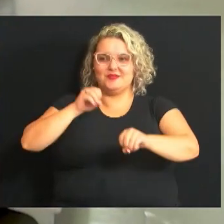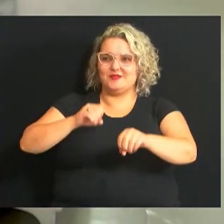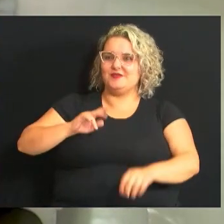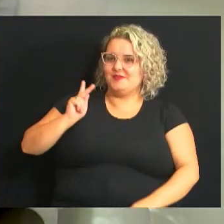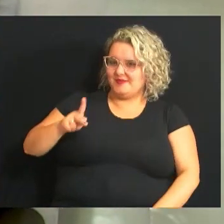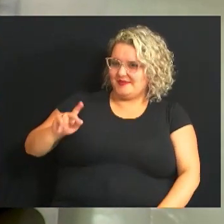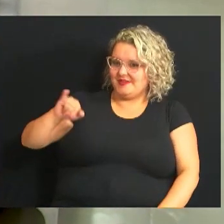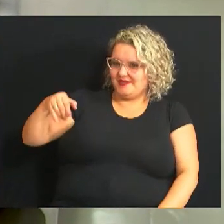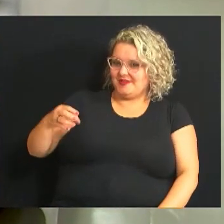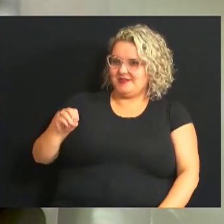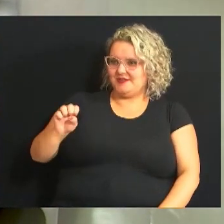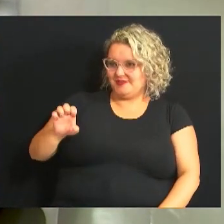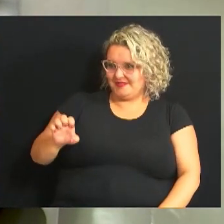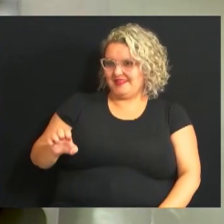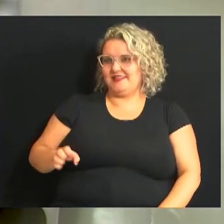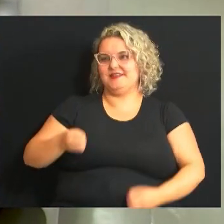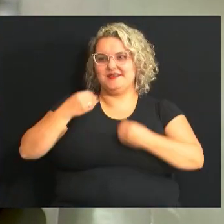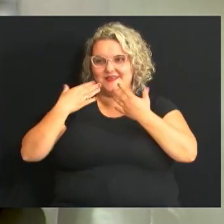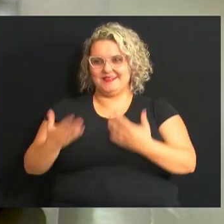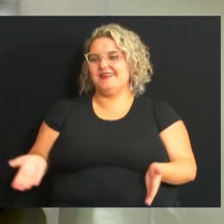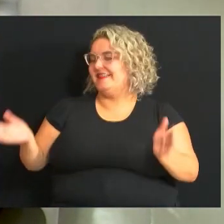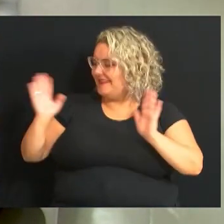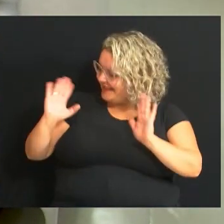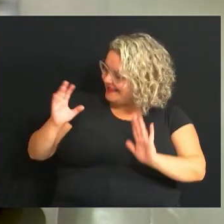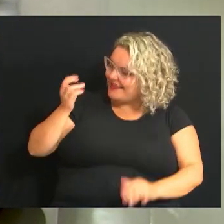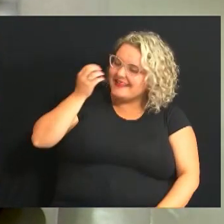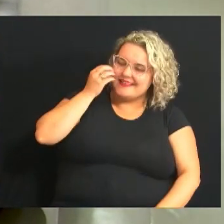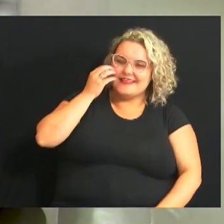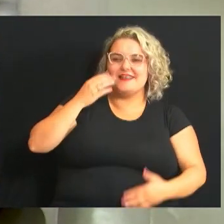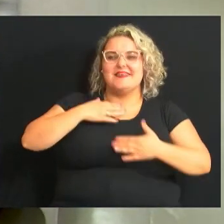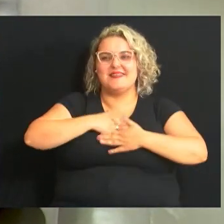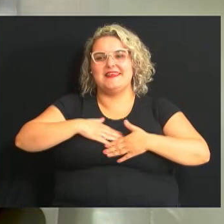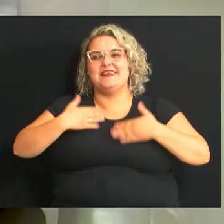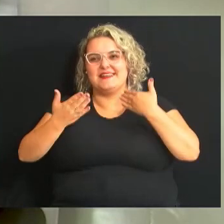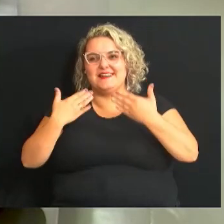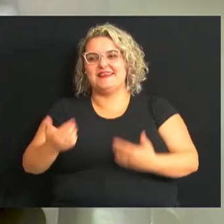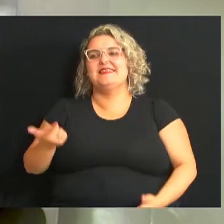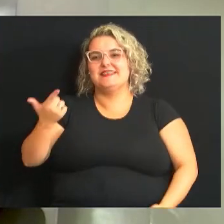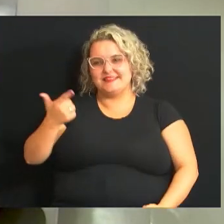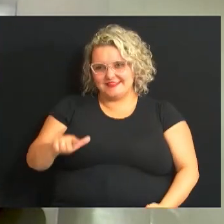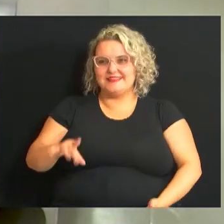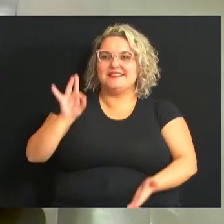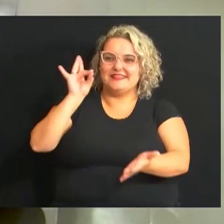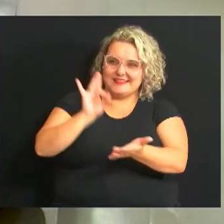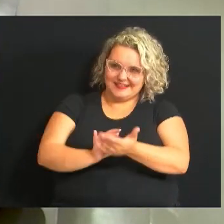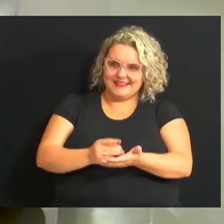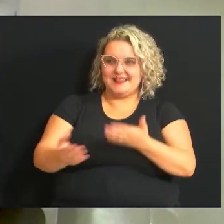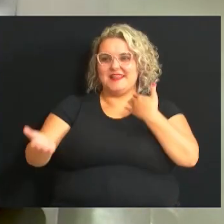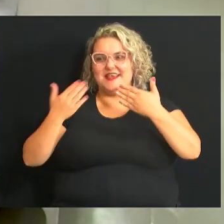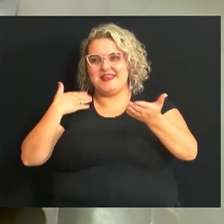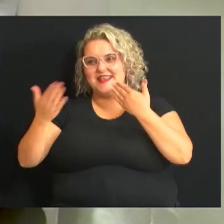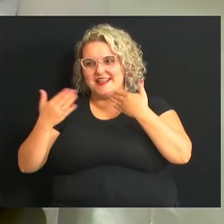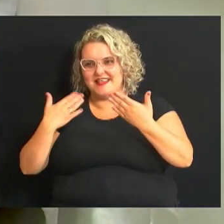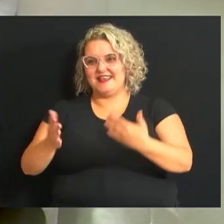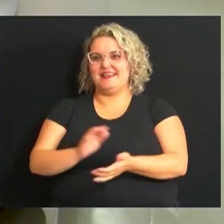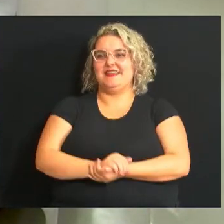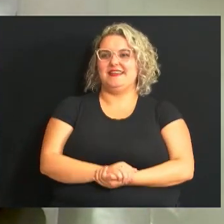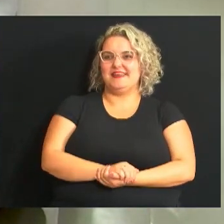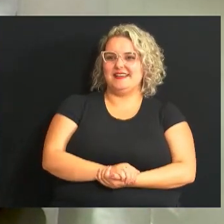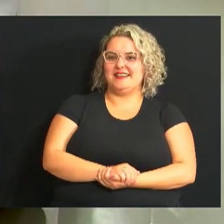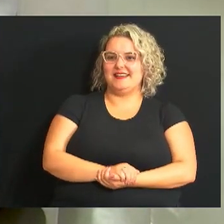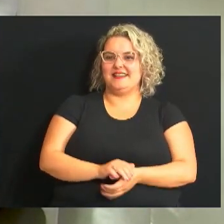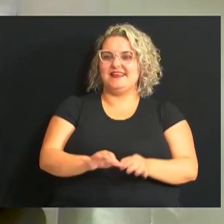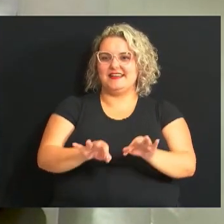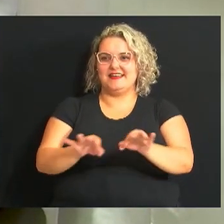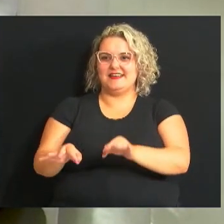Tudo bem, professor? Olá, André, é um prazer conversar com você mais uma vez. De fato, fazer um papo aqui nesse programa